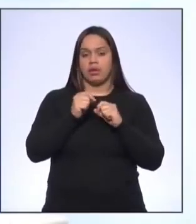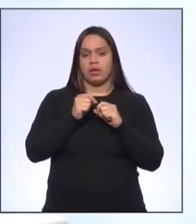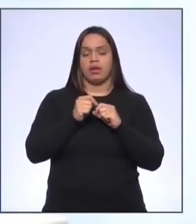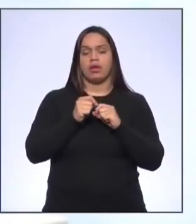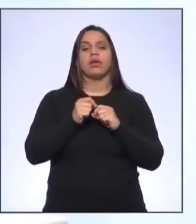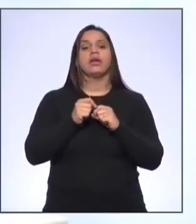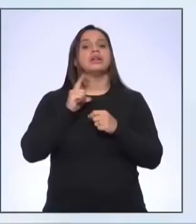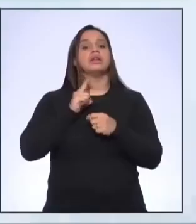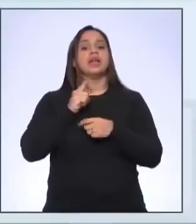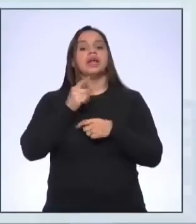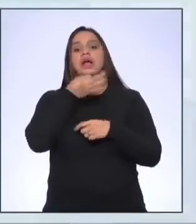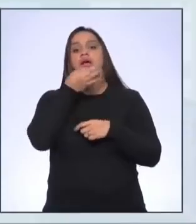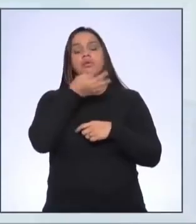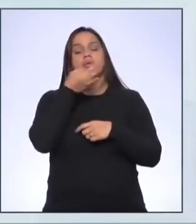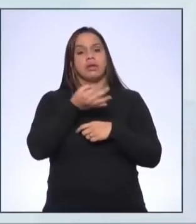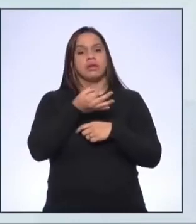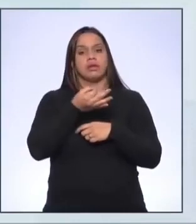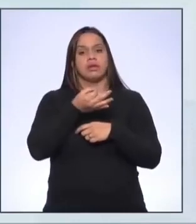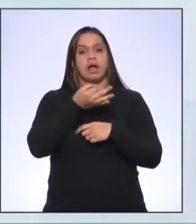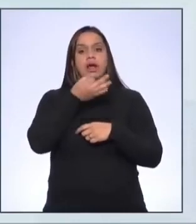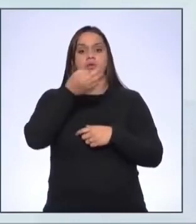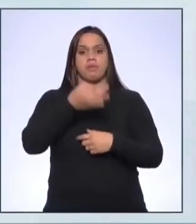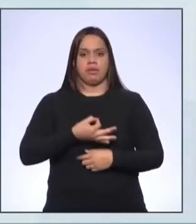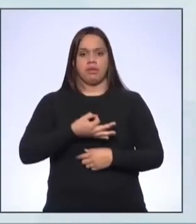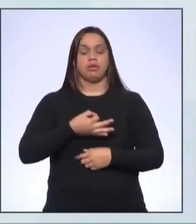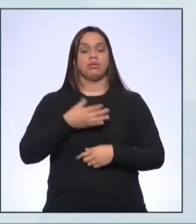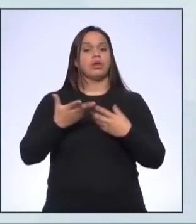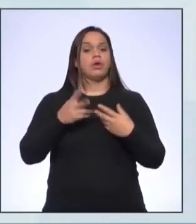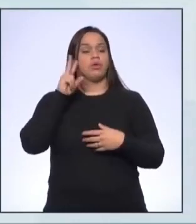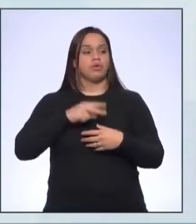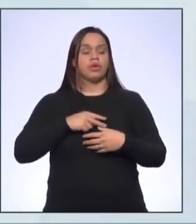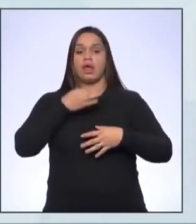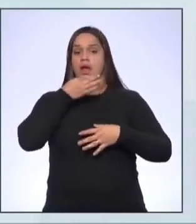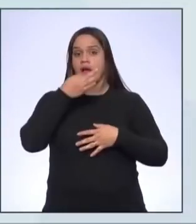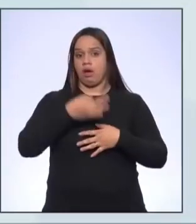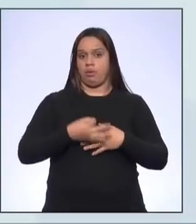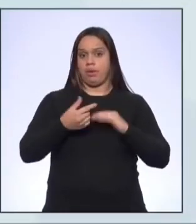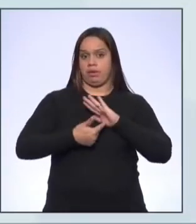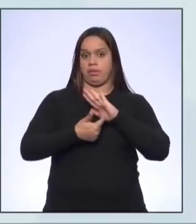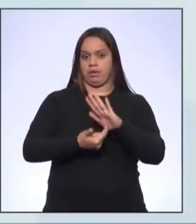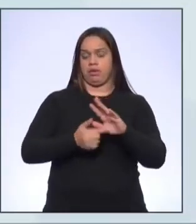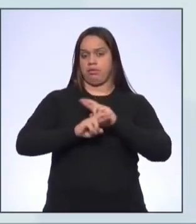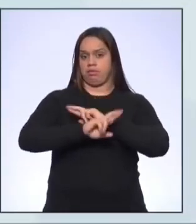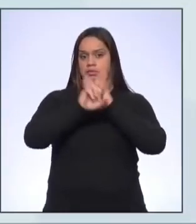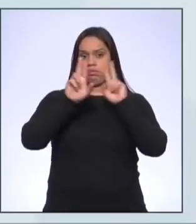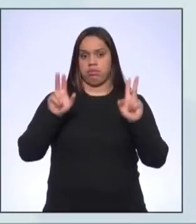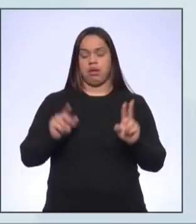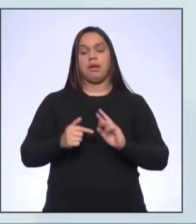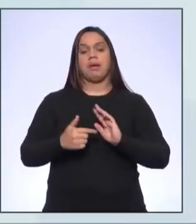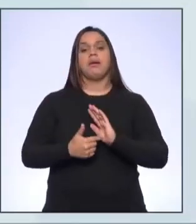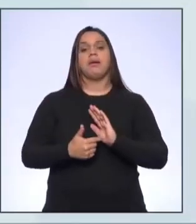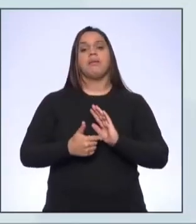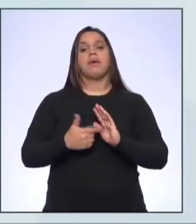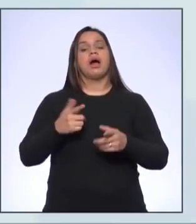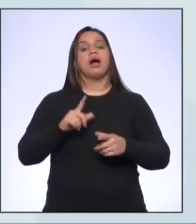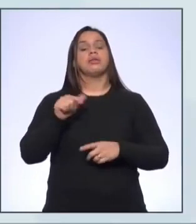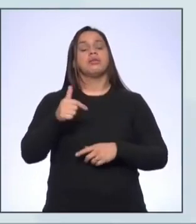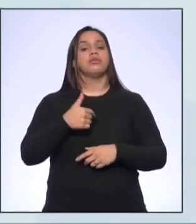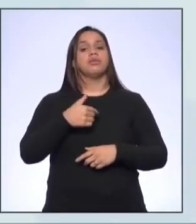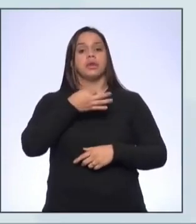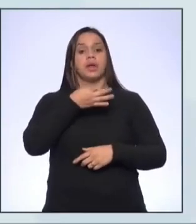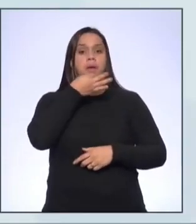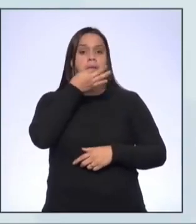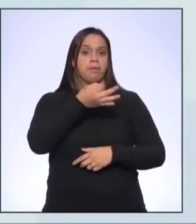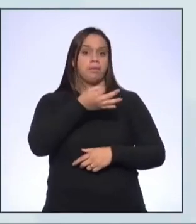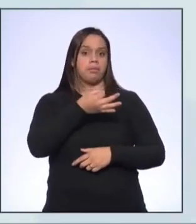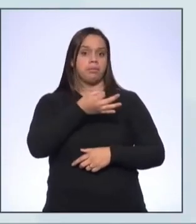da argumentação. Então, diferentes tipos de argumentos são apresentados, né, para poder apresentar o ponto de vista do autor.